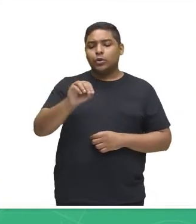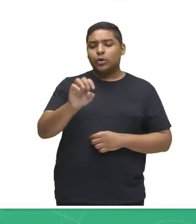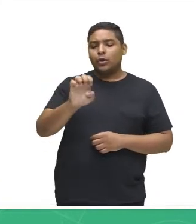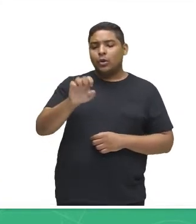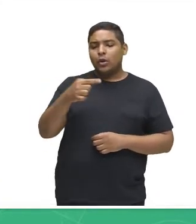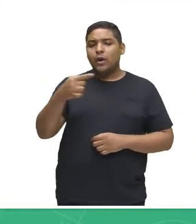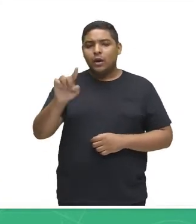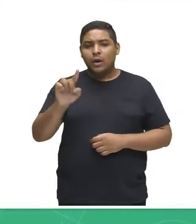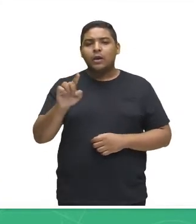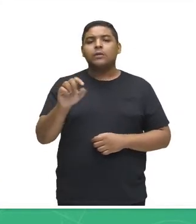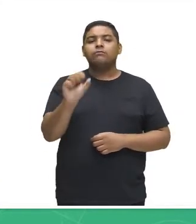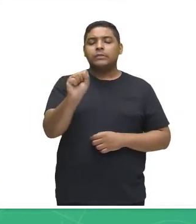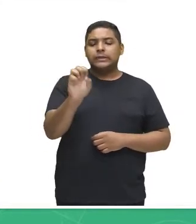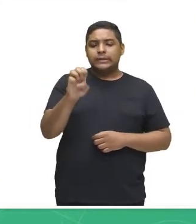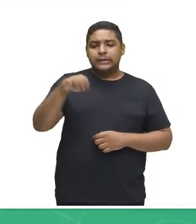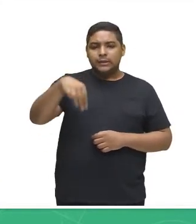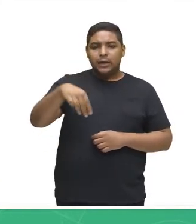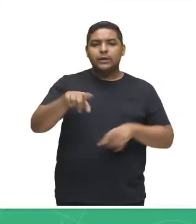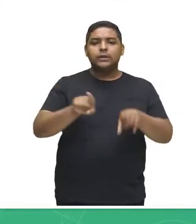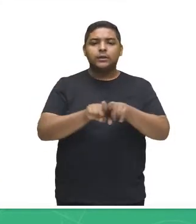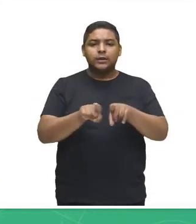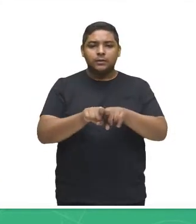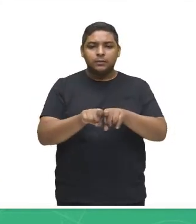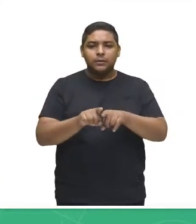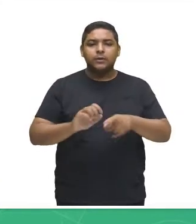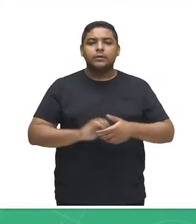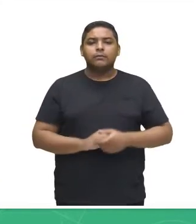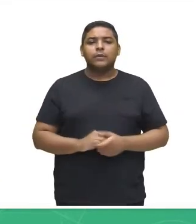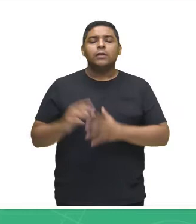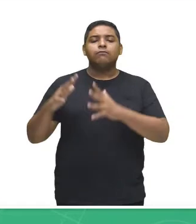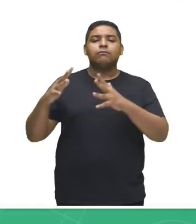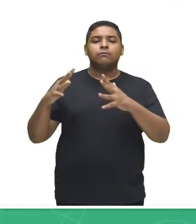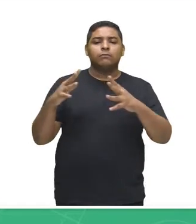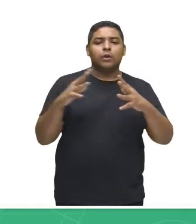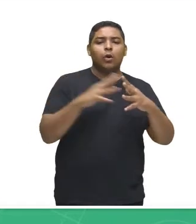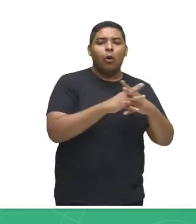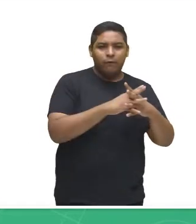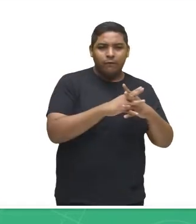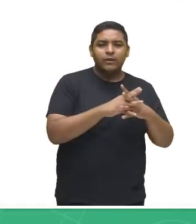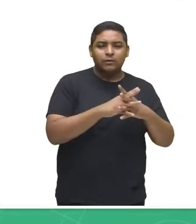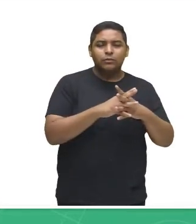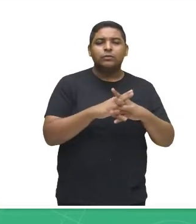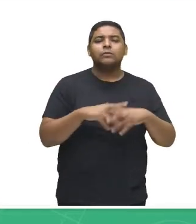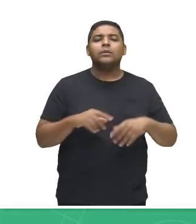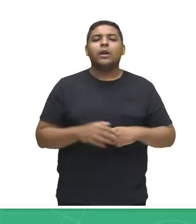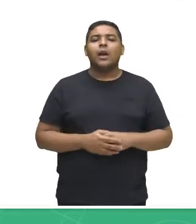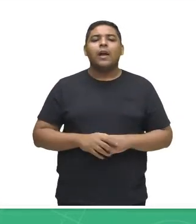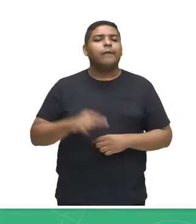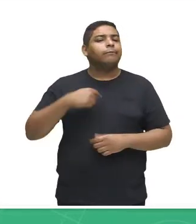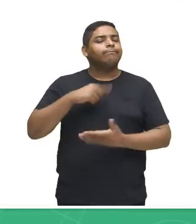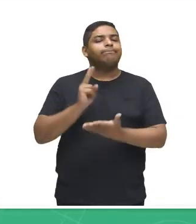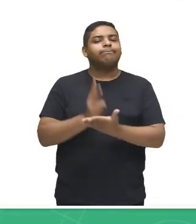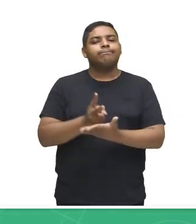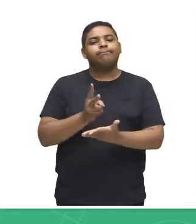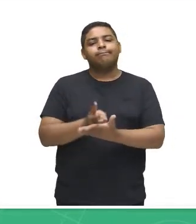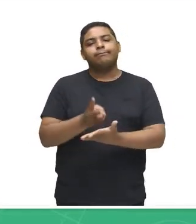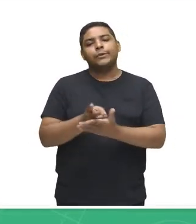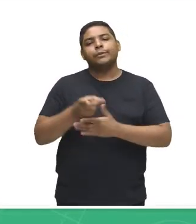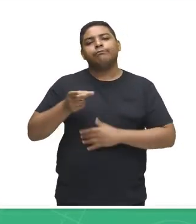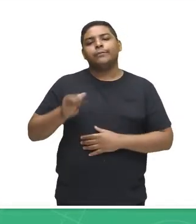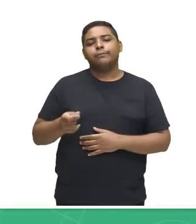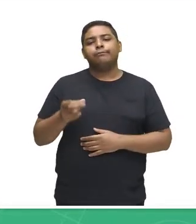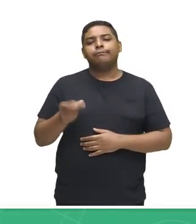damos, ok? Esses conflitos, como diz o nosso texto aí, ó, eles vão ser permanentes. E aí